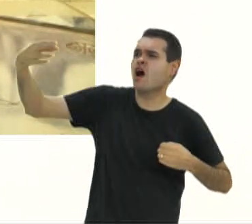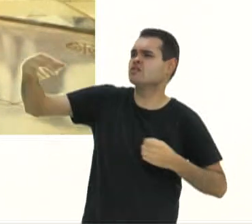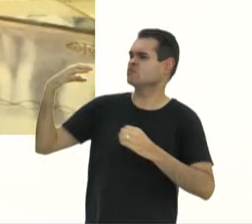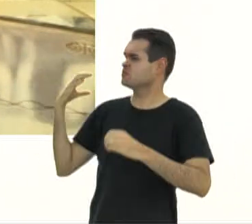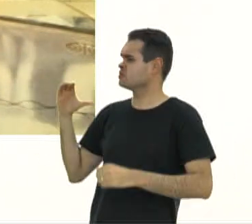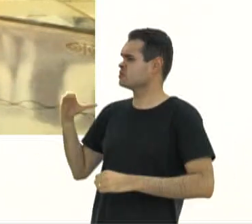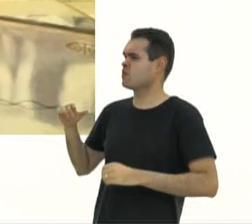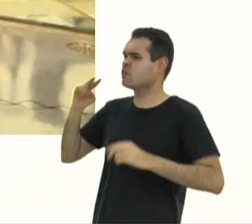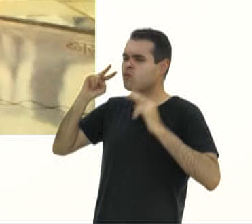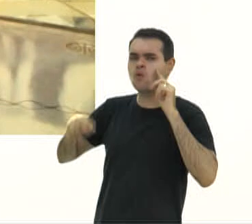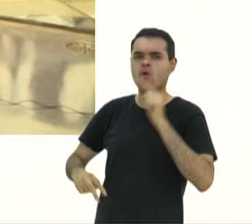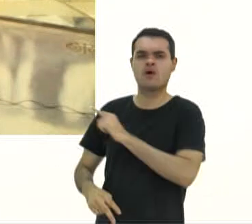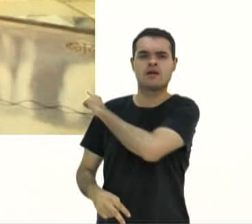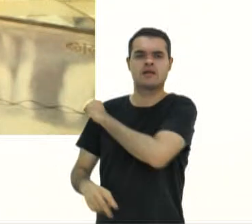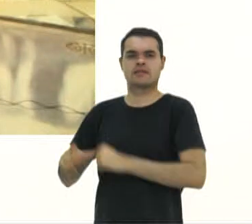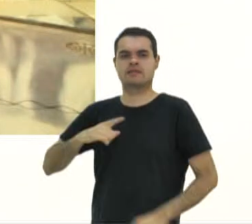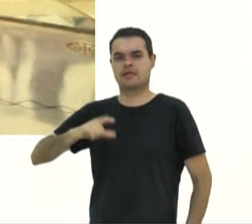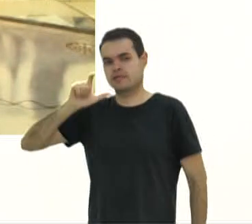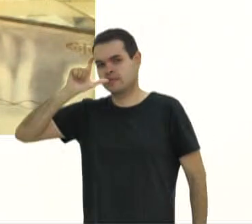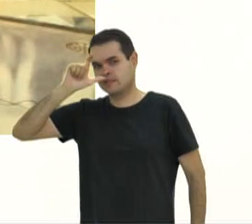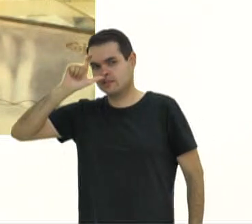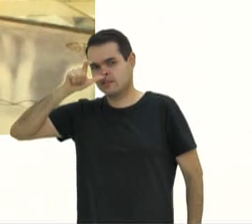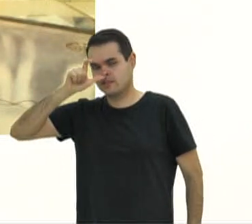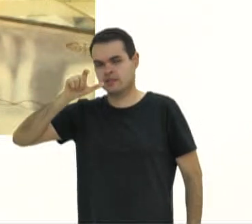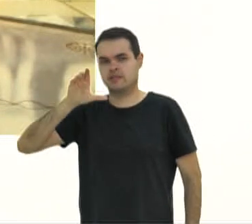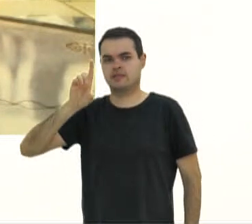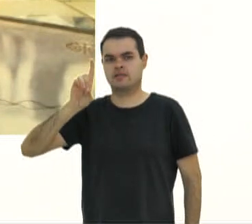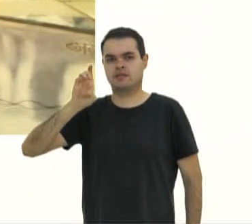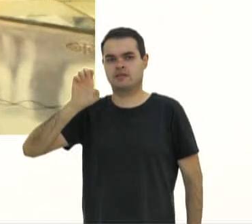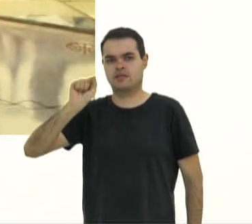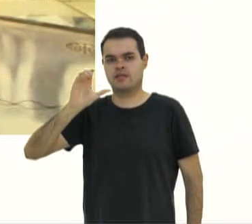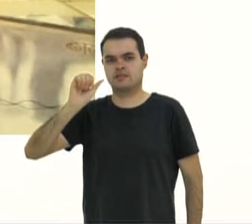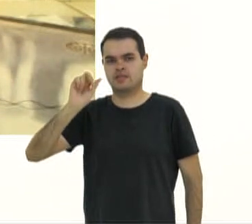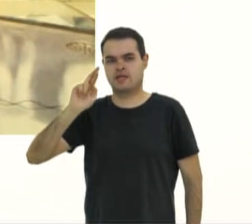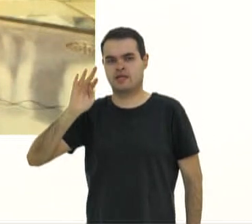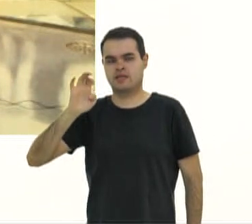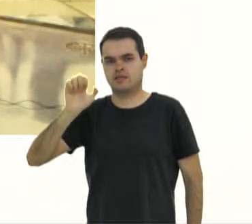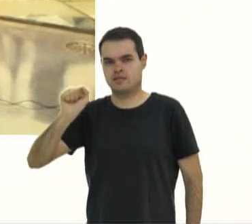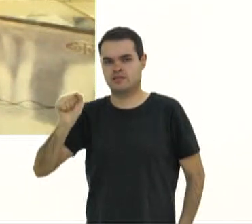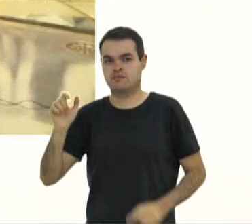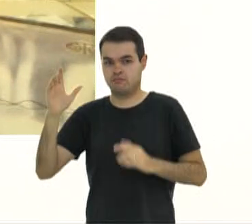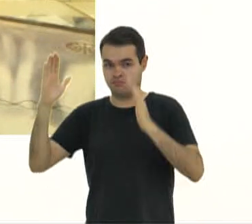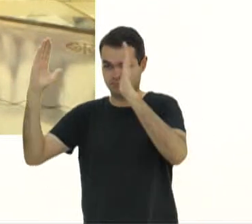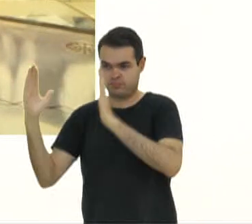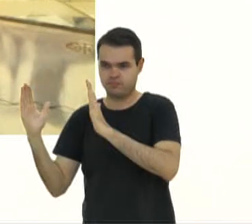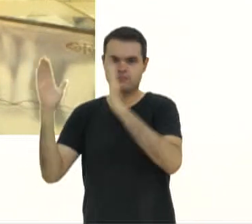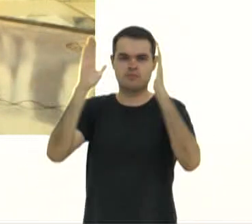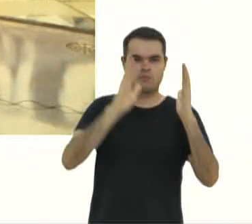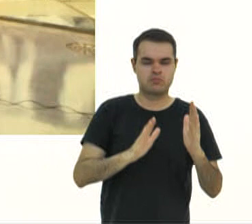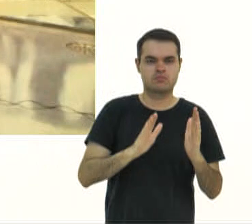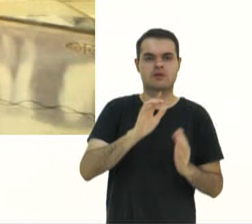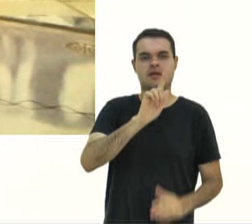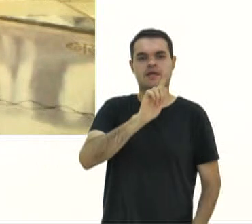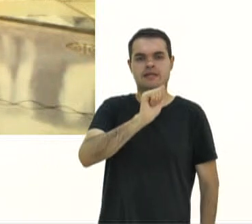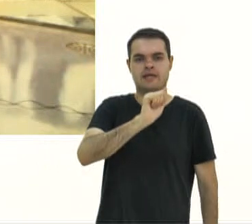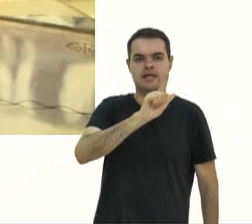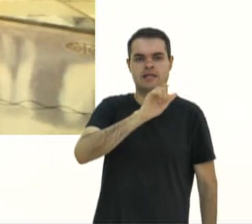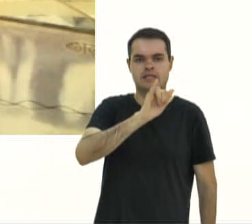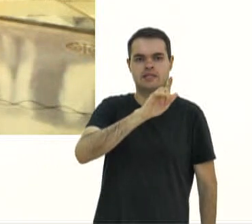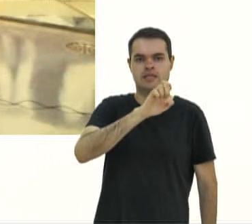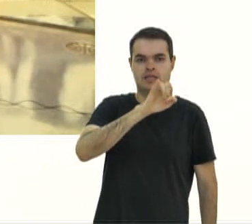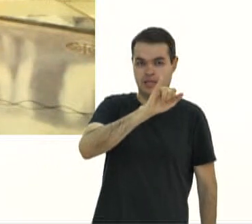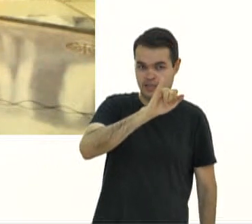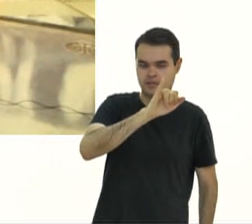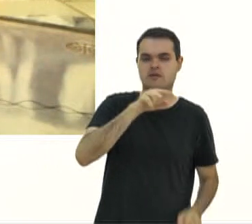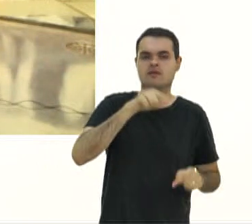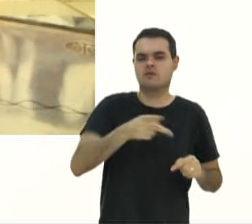aqui de René Descartes, aqui Galileu Galilei, estamos posicionados do lado das figuras ilustres da ciência. Mas, professor, assim, uma pergunta que eu tenho